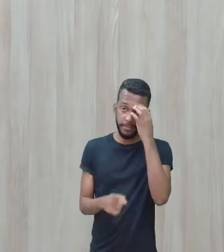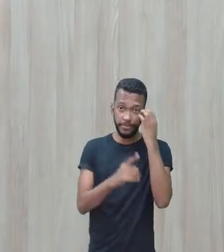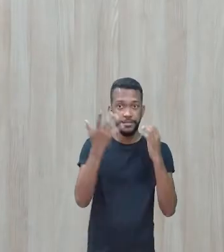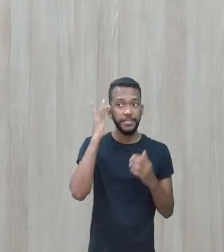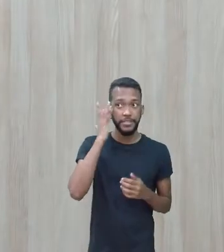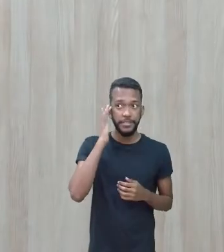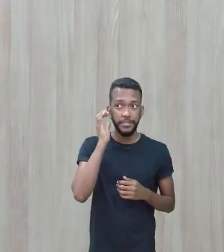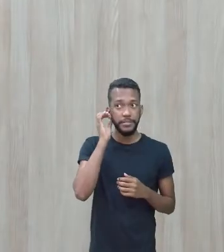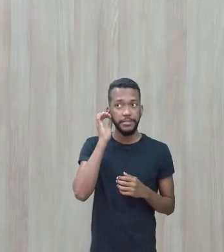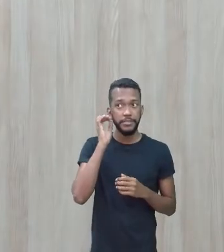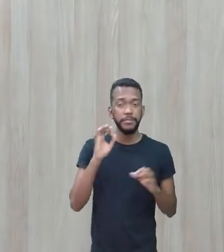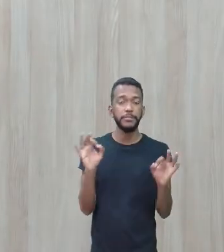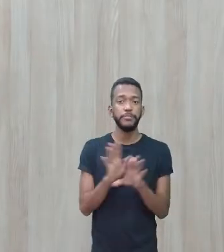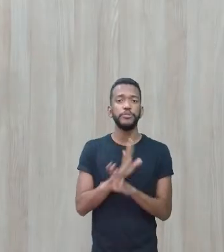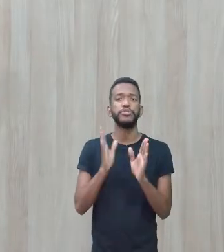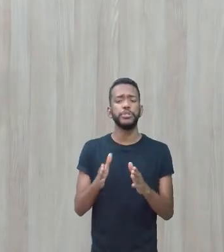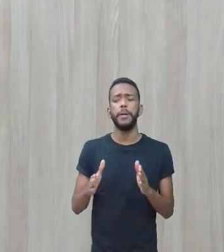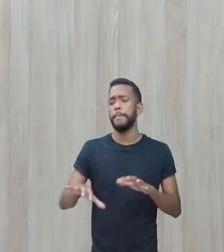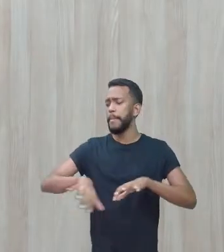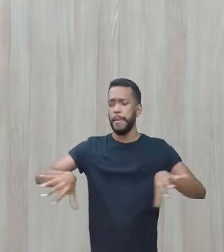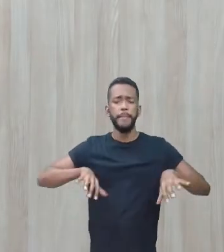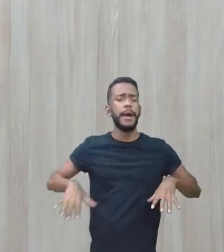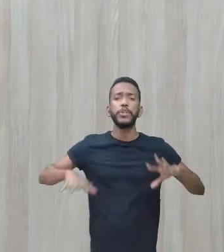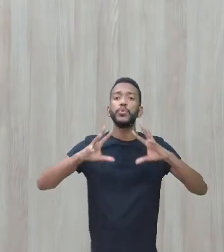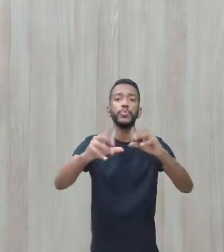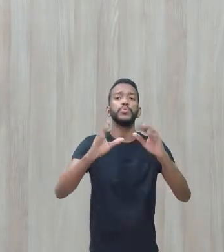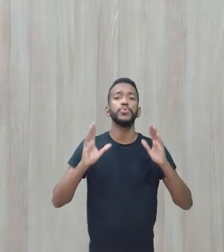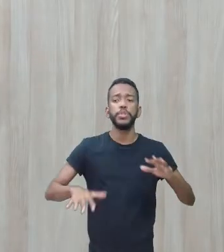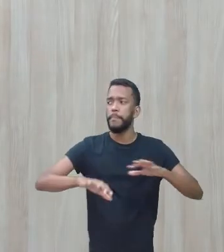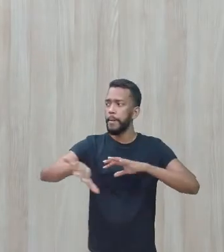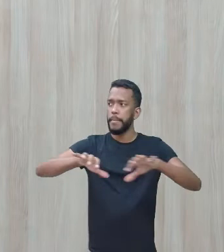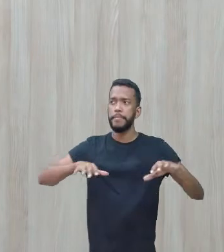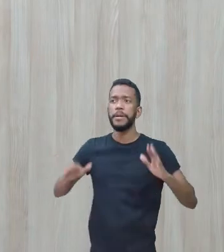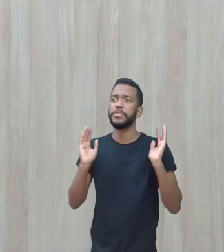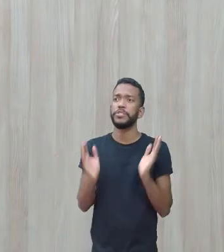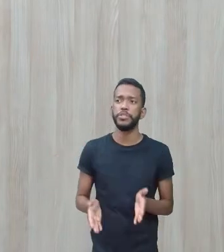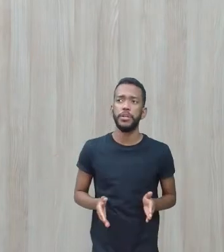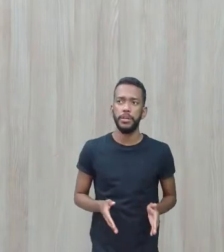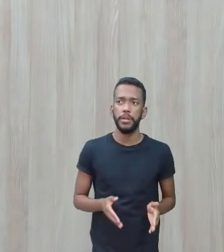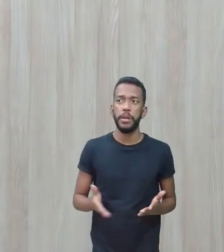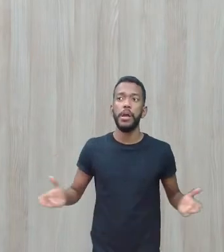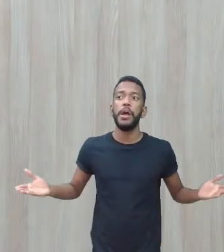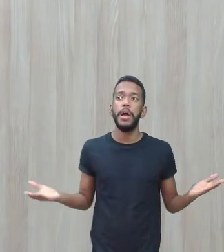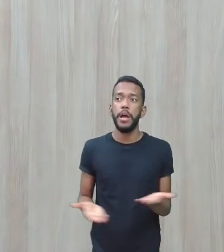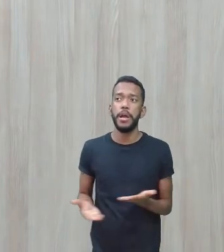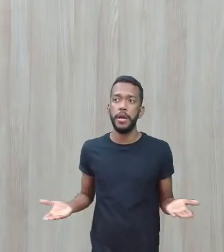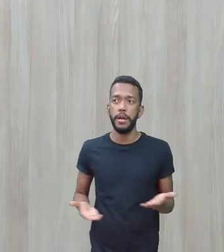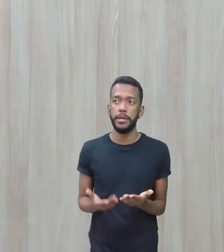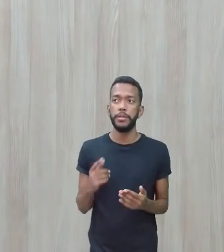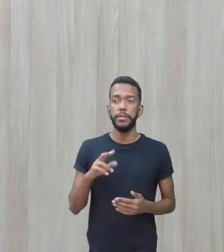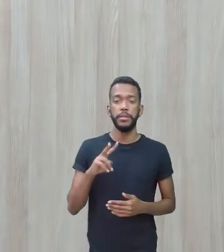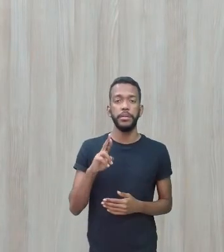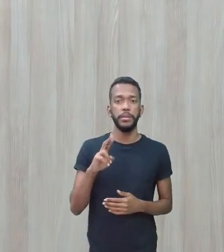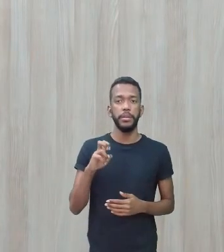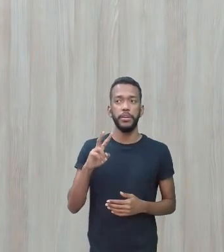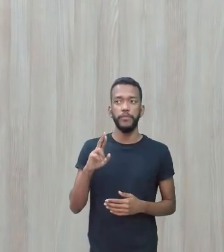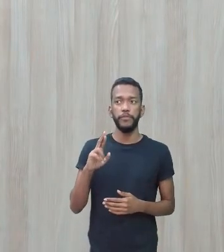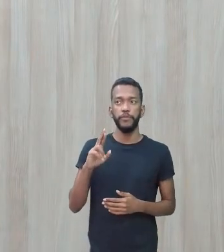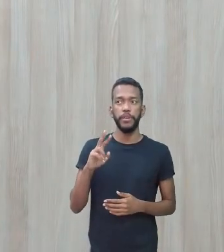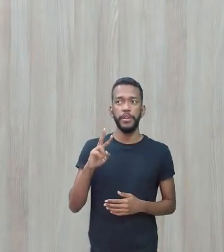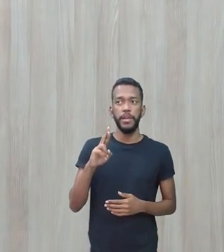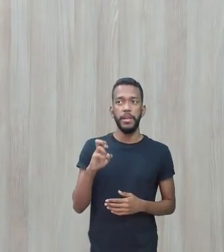acham? Estão prontos? Já separaram tudo, afastaram tudo que tem por aí, porque agora Revoredo